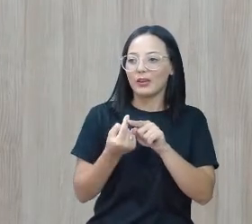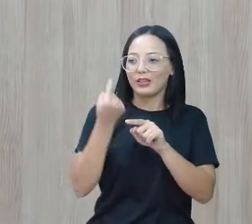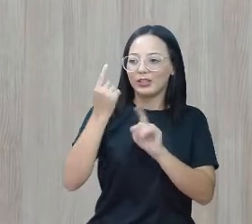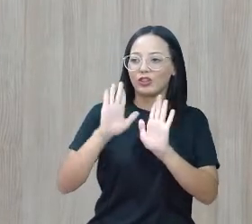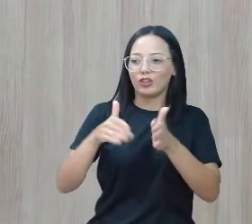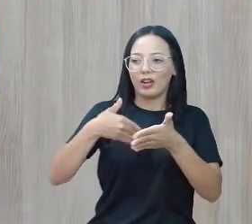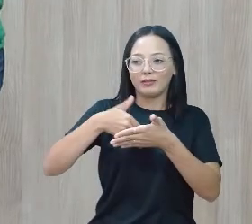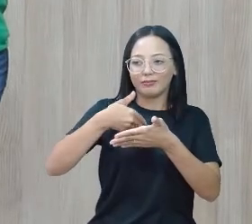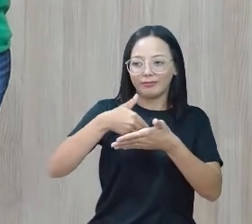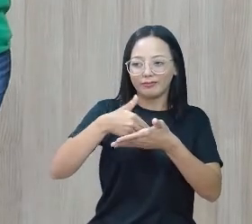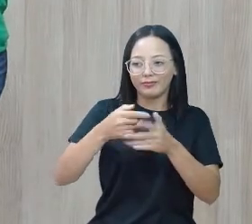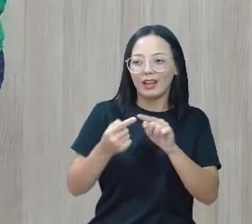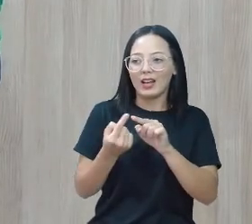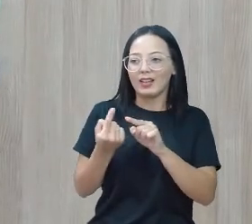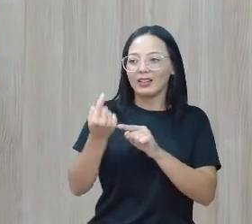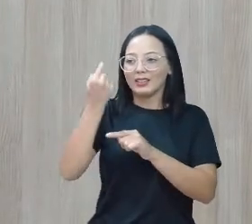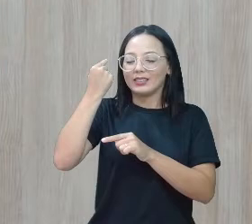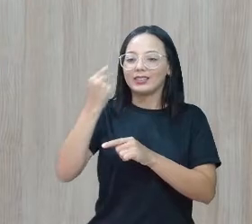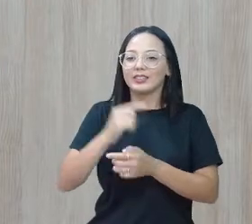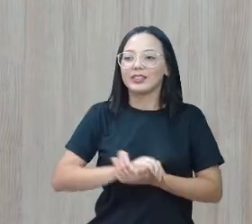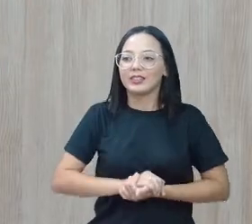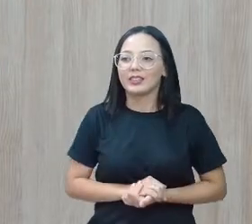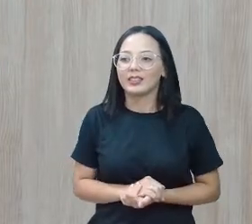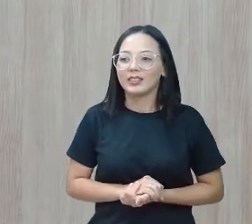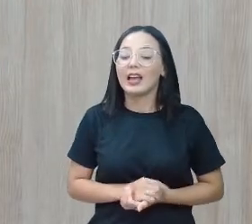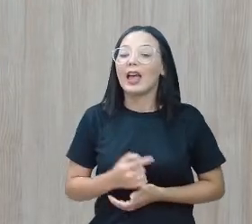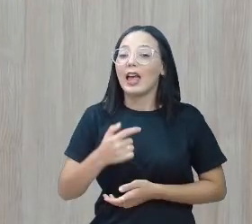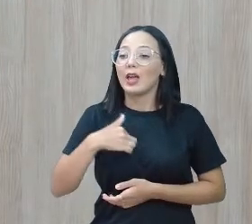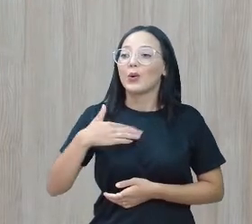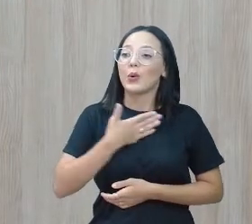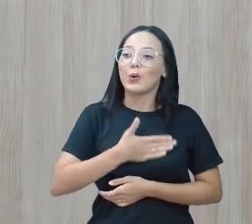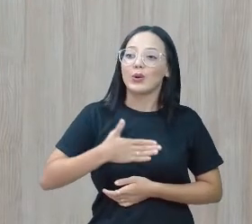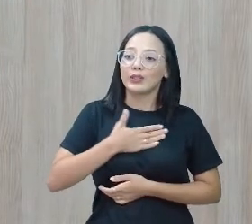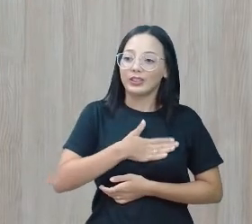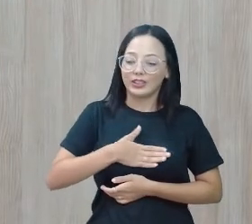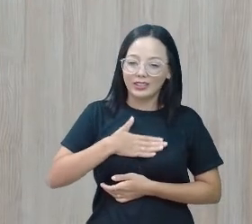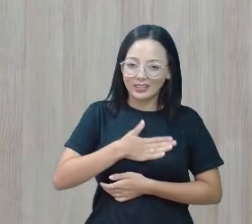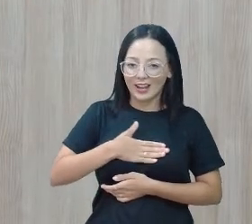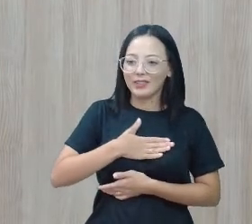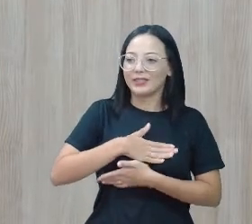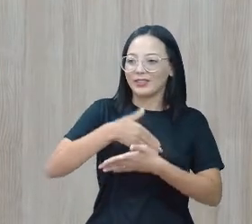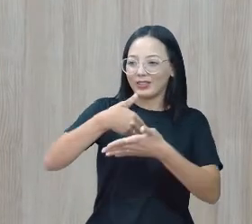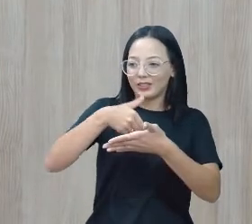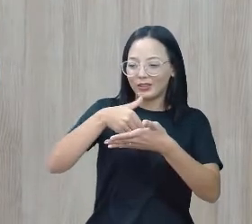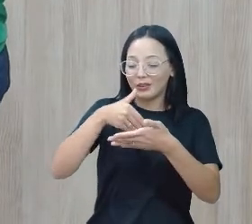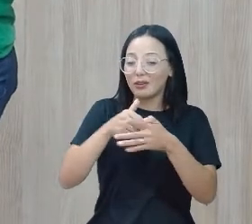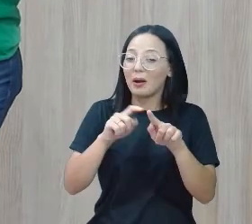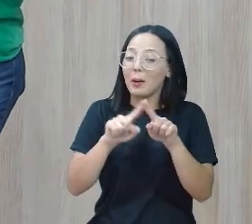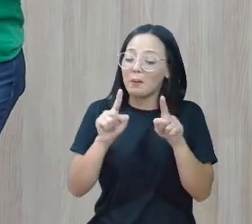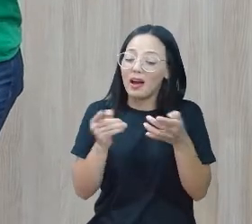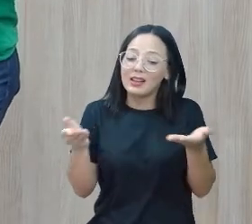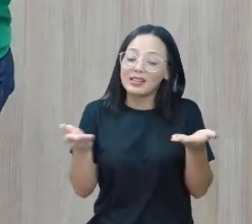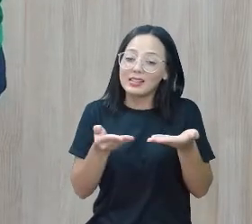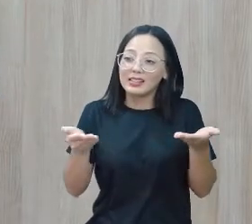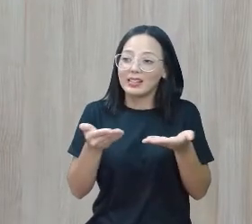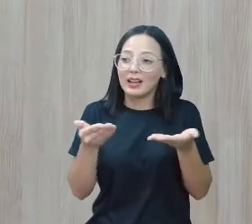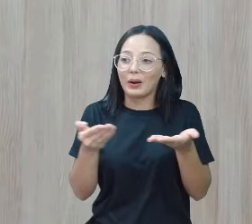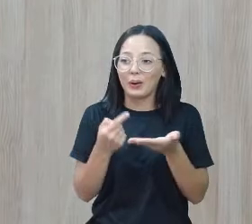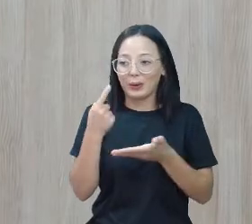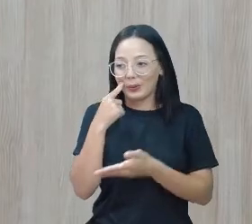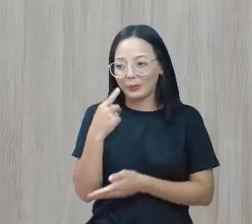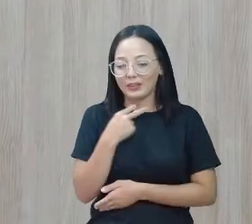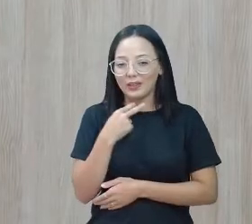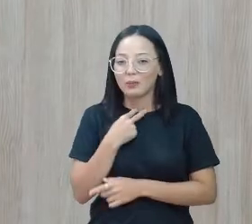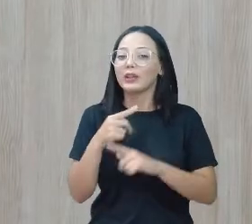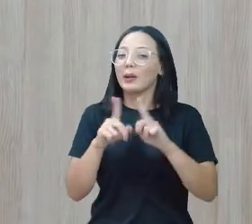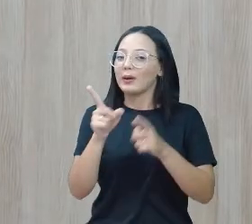muito, joguei muito não, eu gostava de jogar pelada, não é? Mas agora não é muito minha realidade,